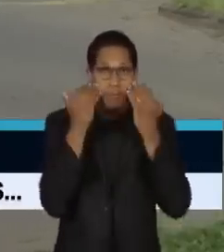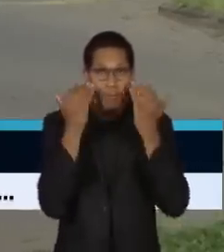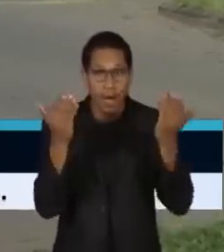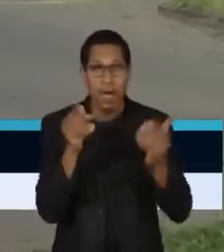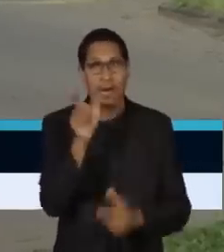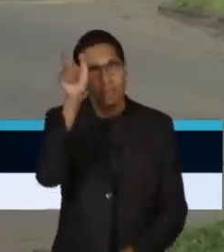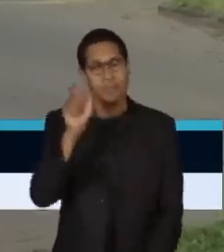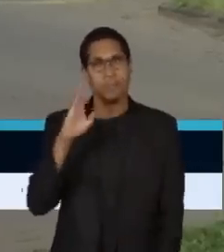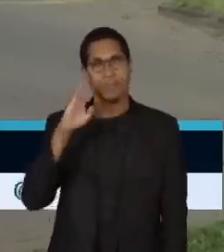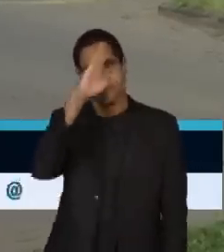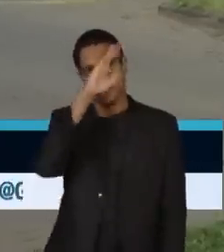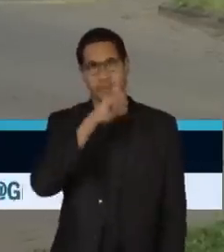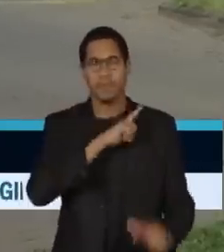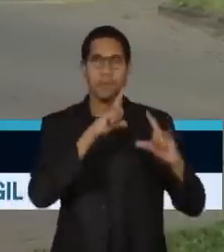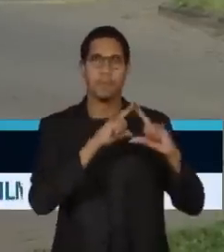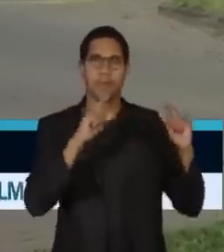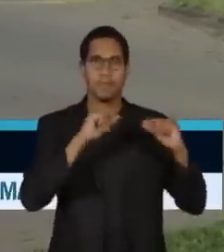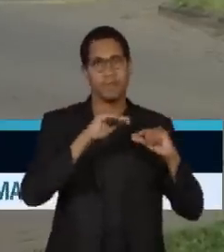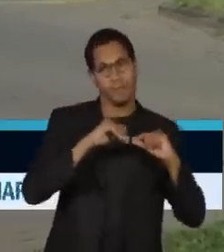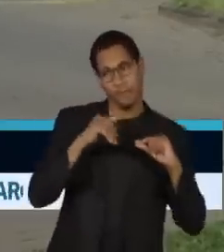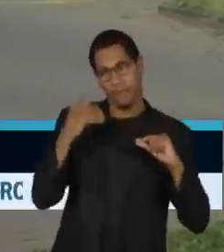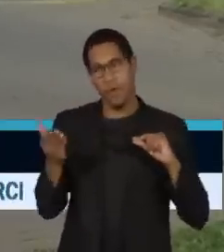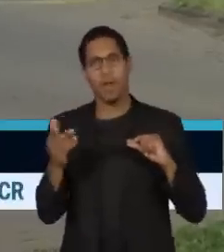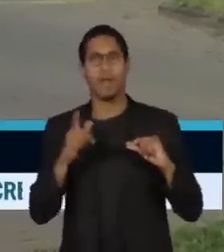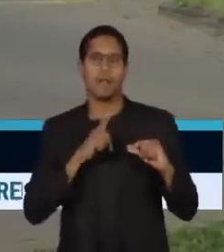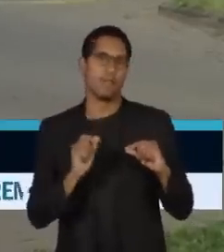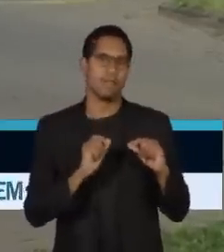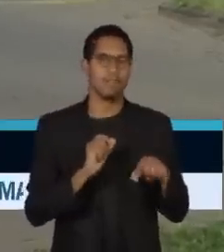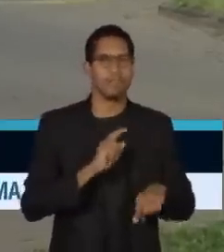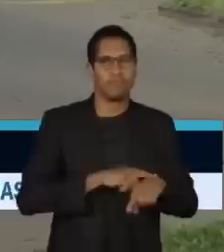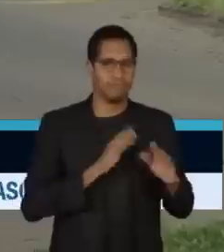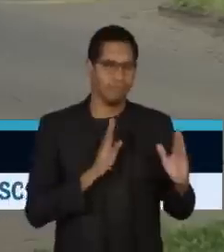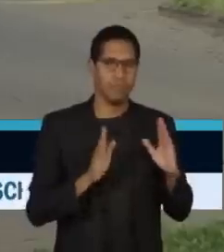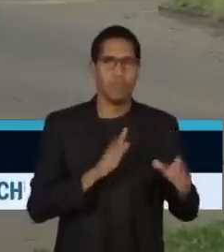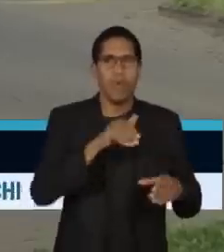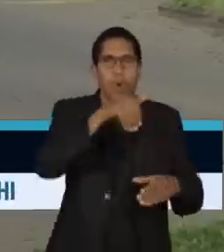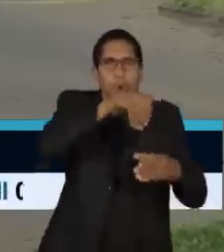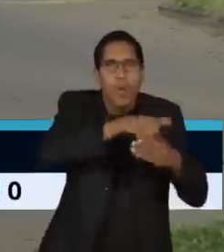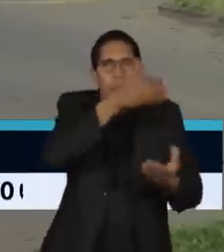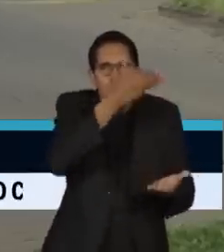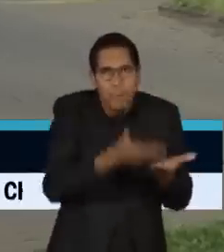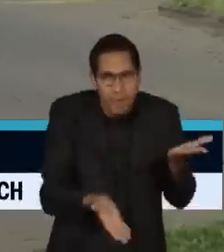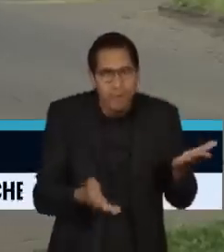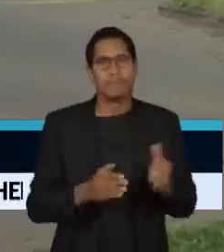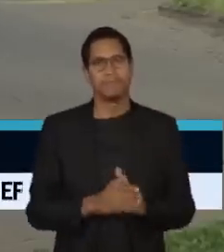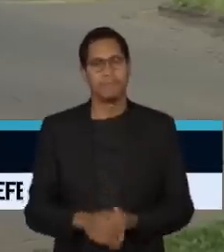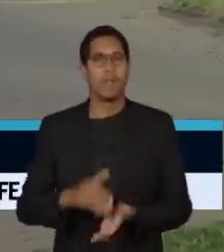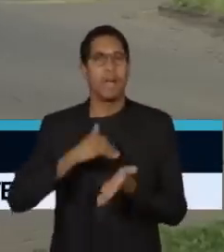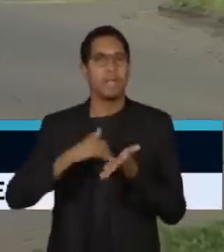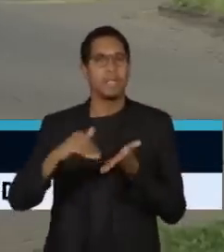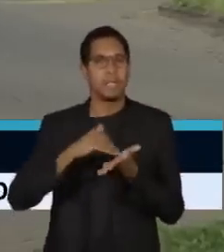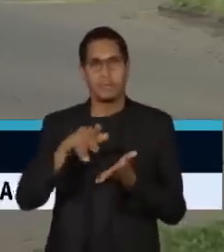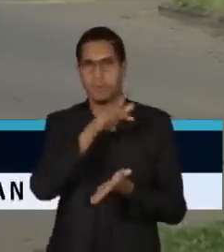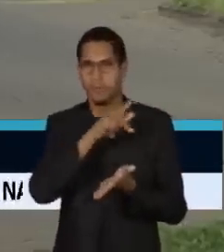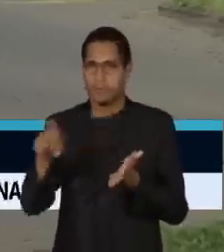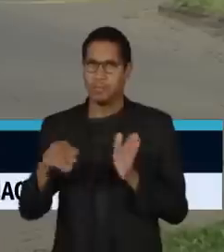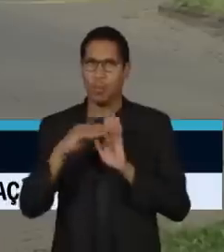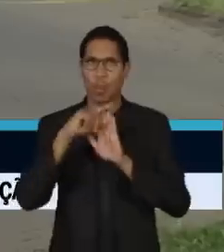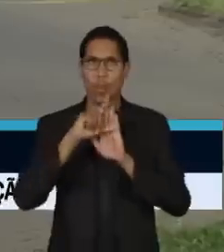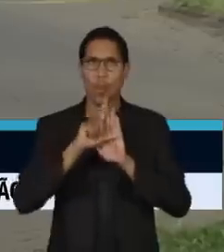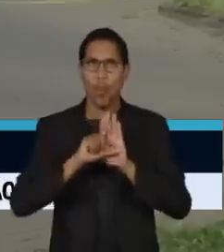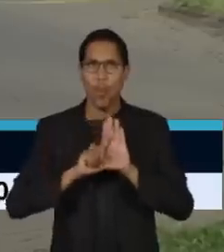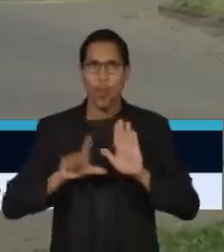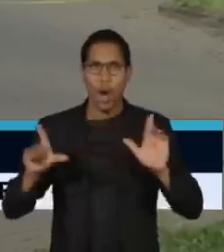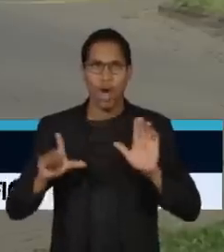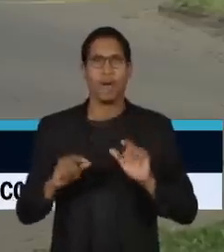Jair Bolsonaro fora de Brasília depois da derrota nas urnas. A agenda do presidente também anda esvaziada. Durante todo